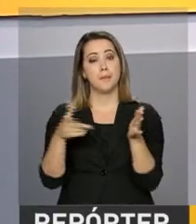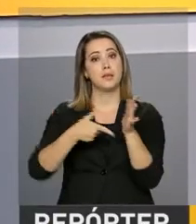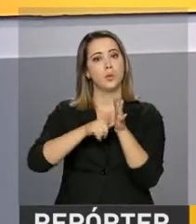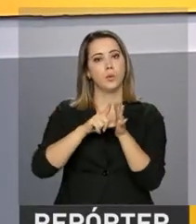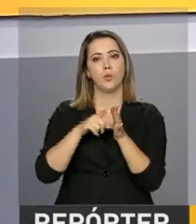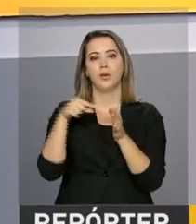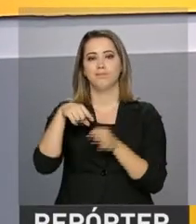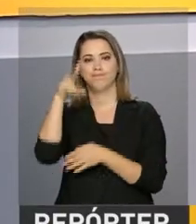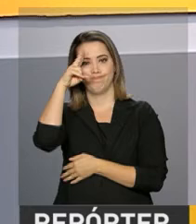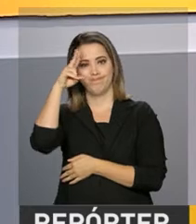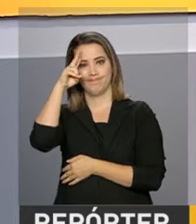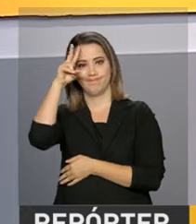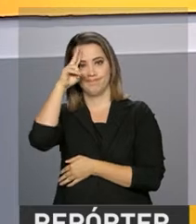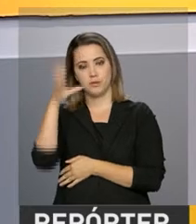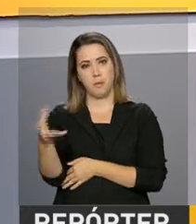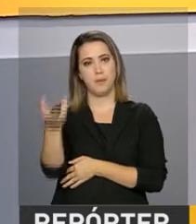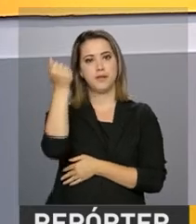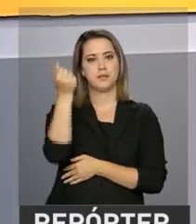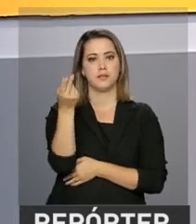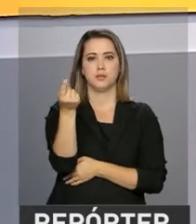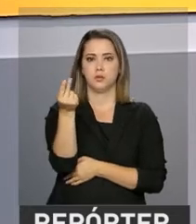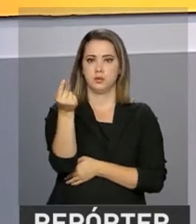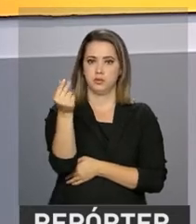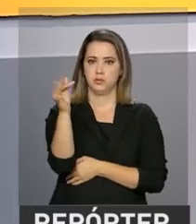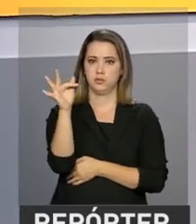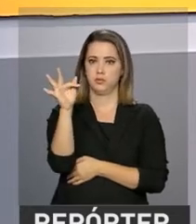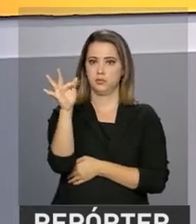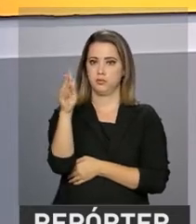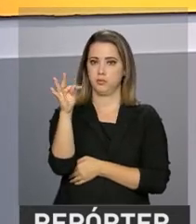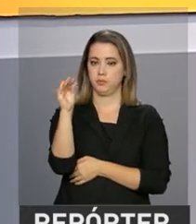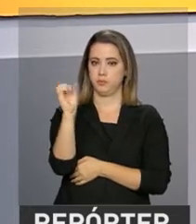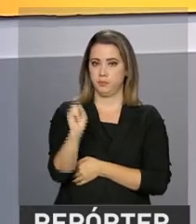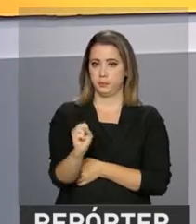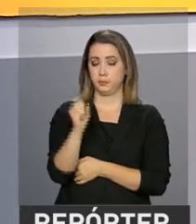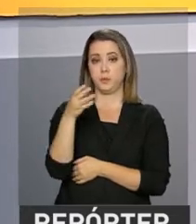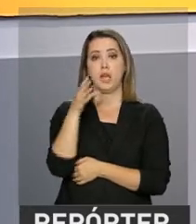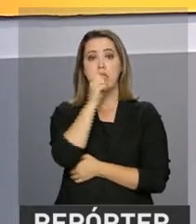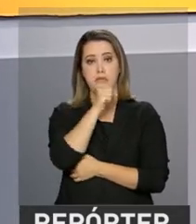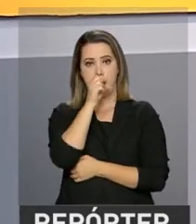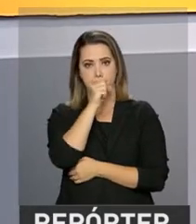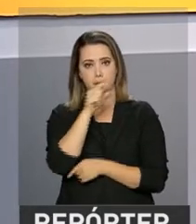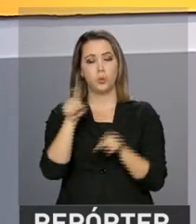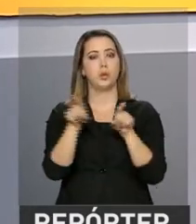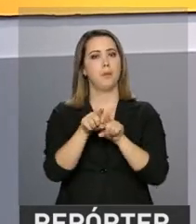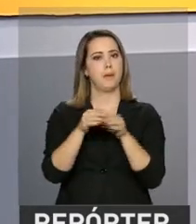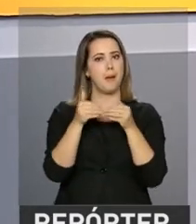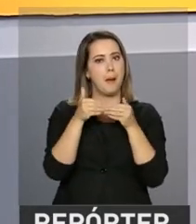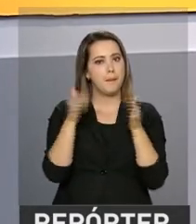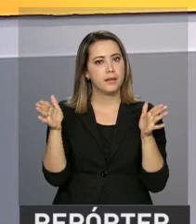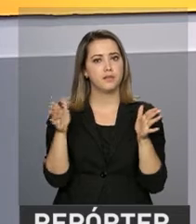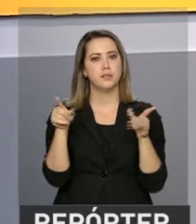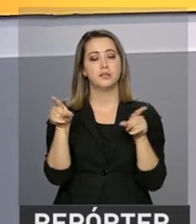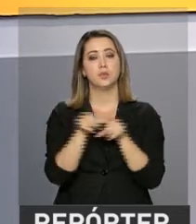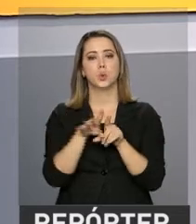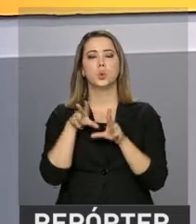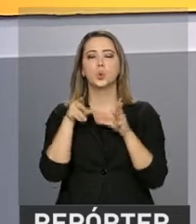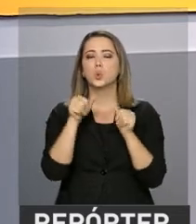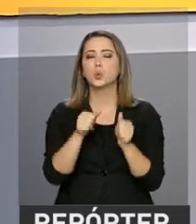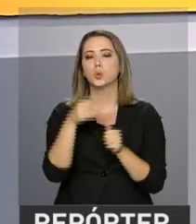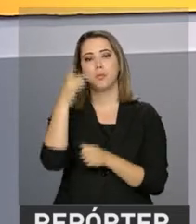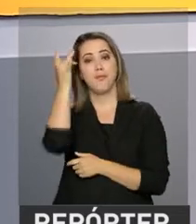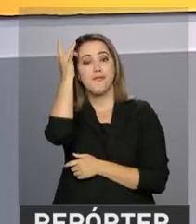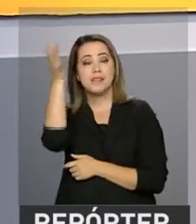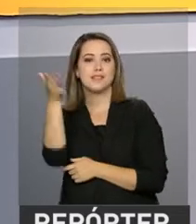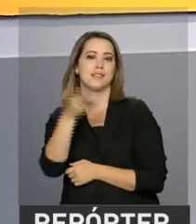nesta segunda-feira para saques de contas inativas do fgts no sábado as agências também funcionaram tudo para facilitar